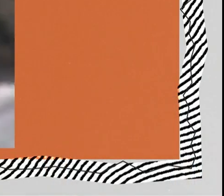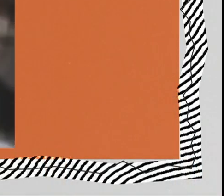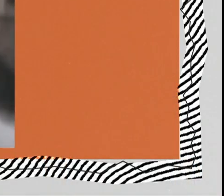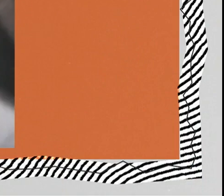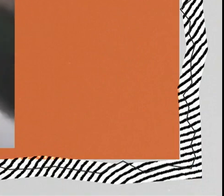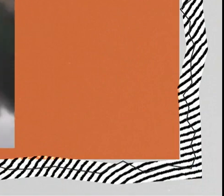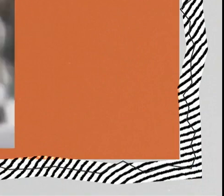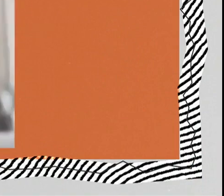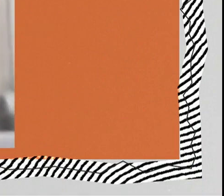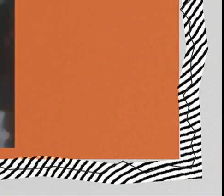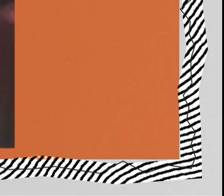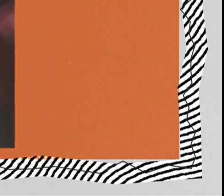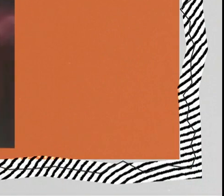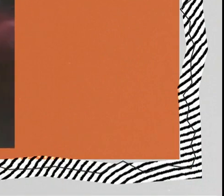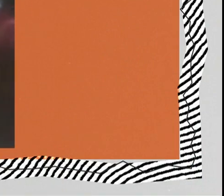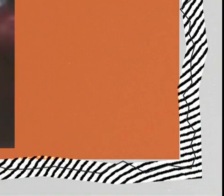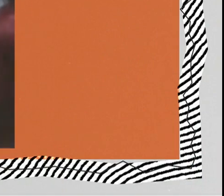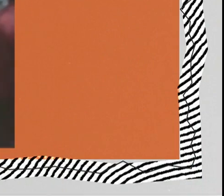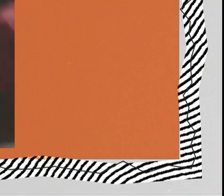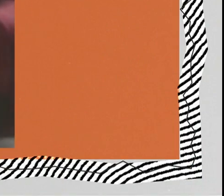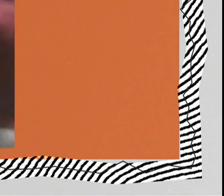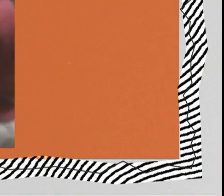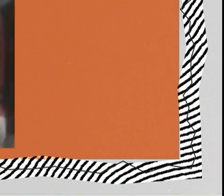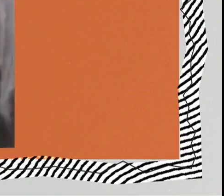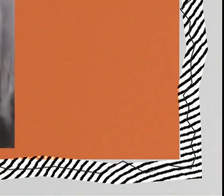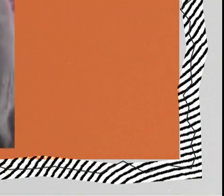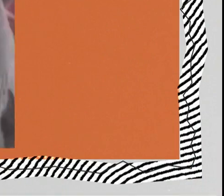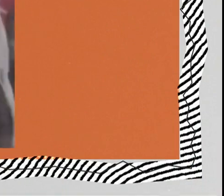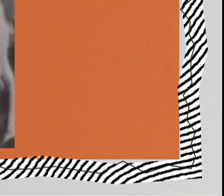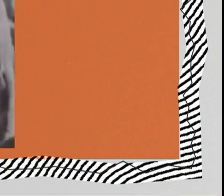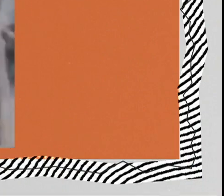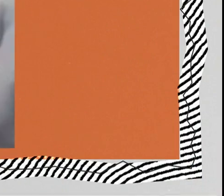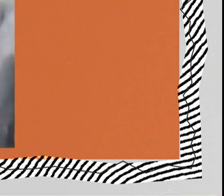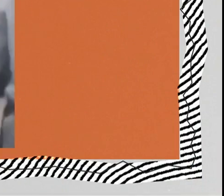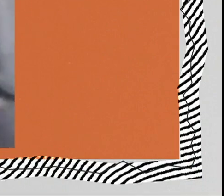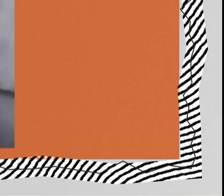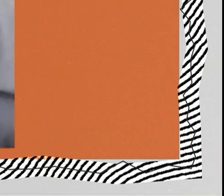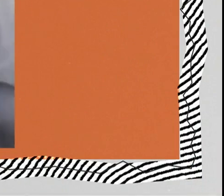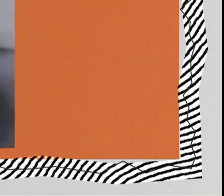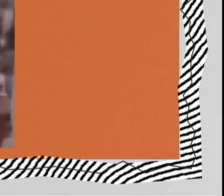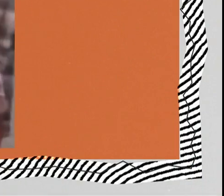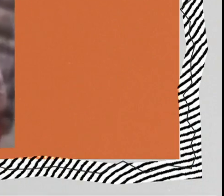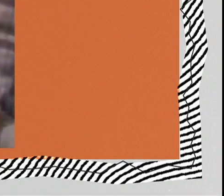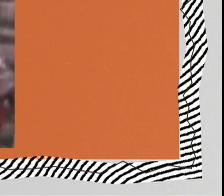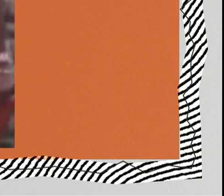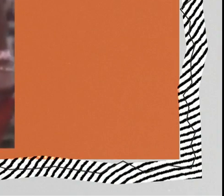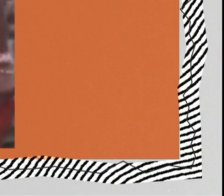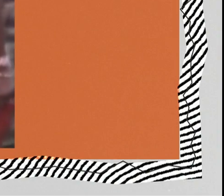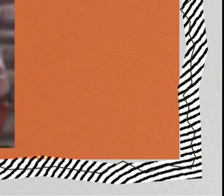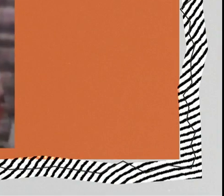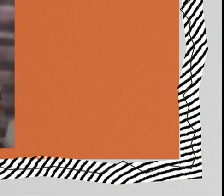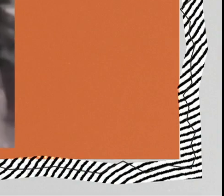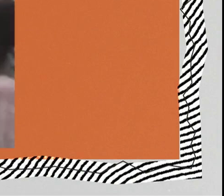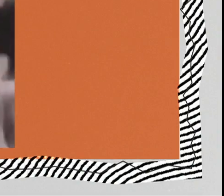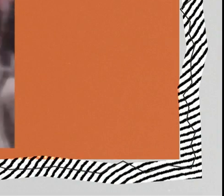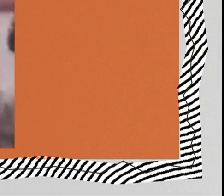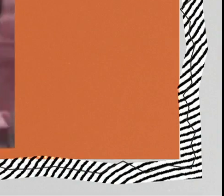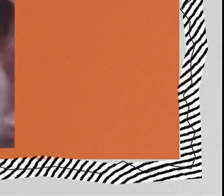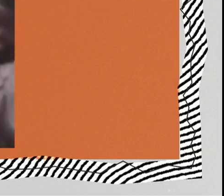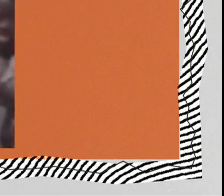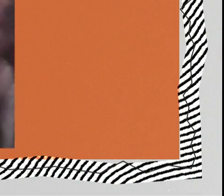about still live. Somebody don't take his love to what belong to another person.